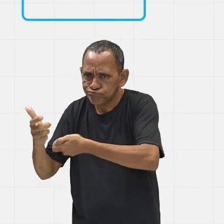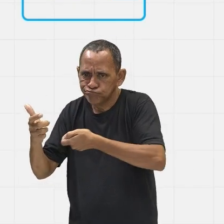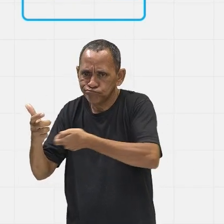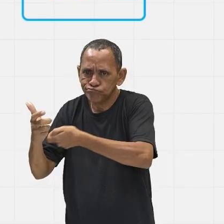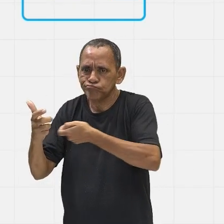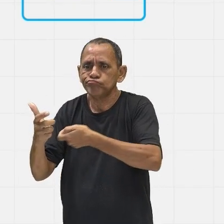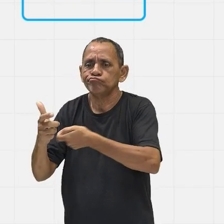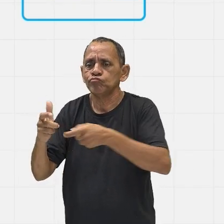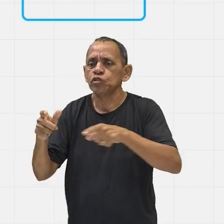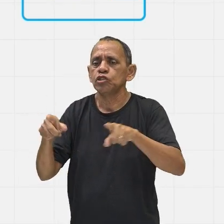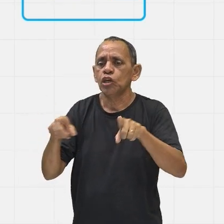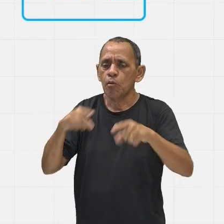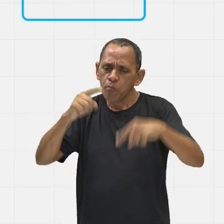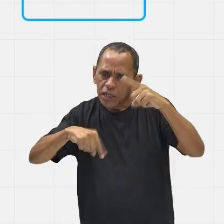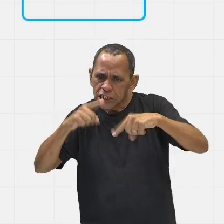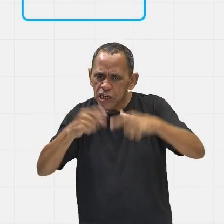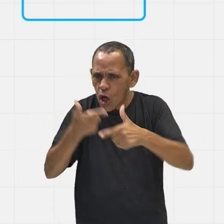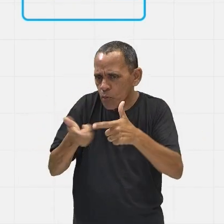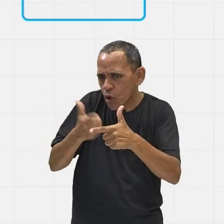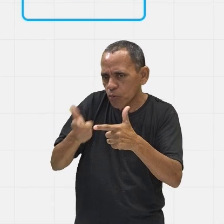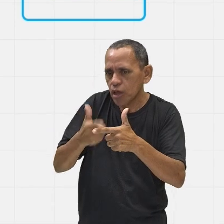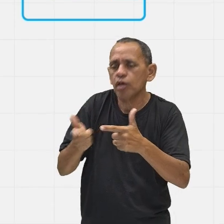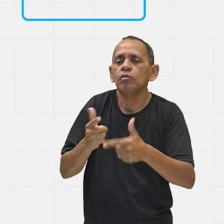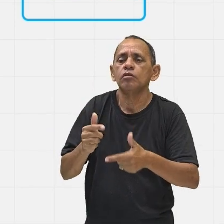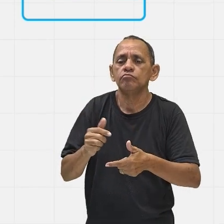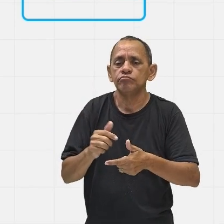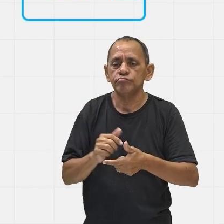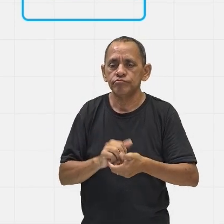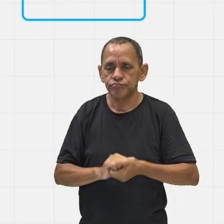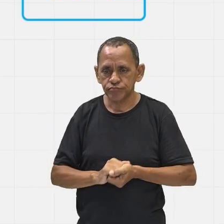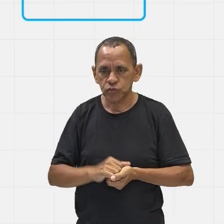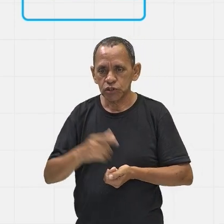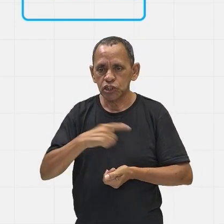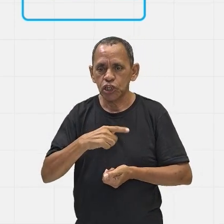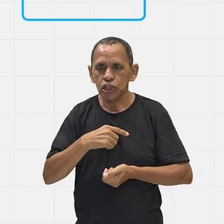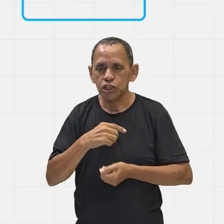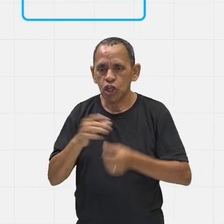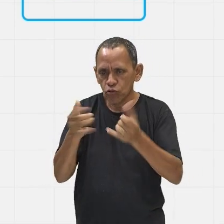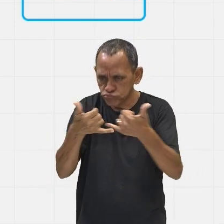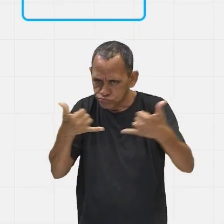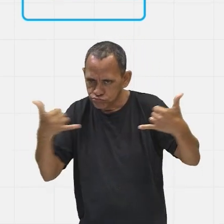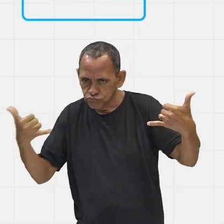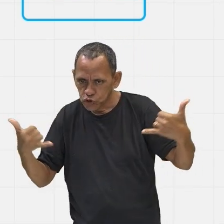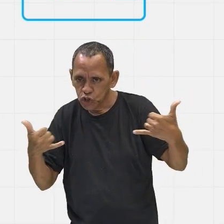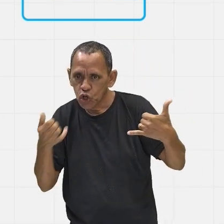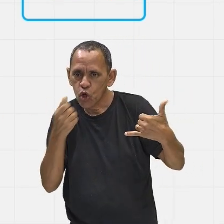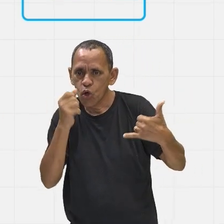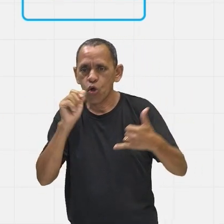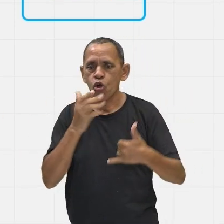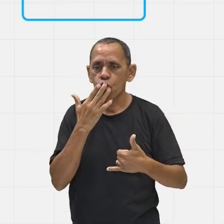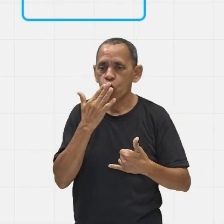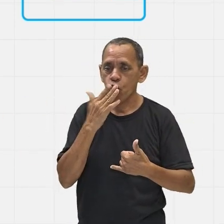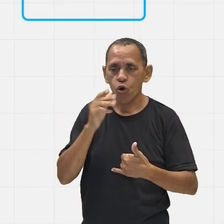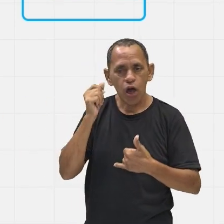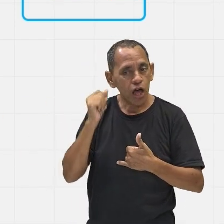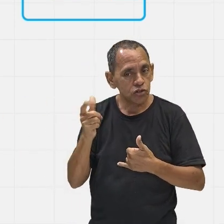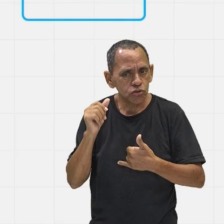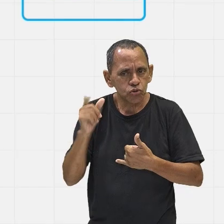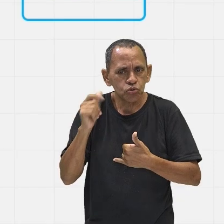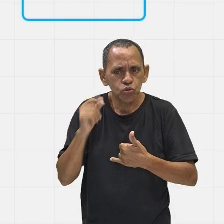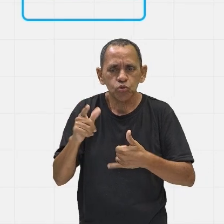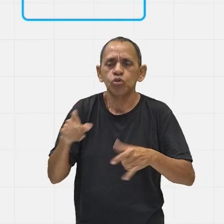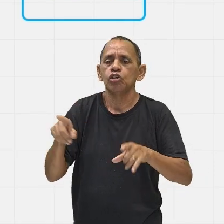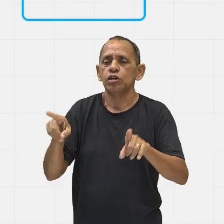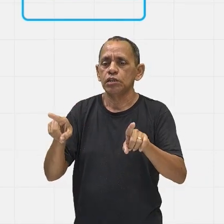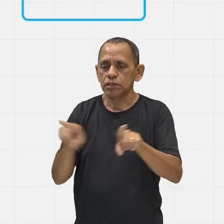desse cabo de rede, que geralmente é aquele cabo azul que tem a ponta transparente. Você pode verificar também a conexão desse